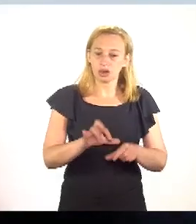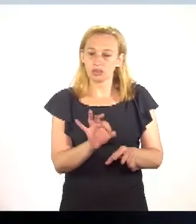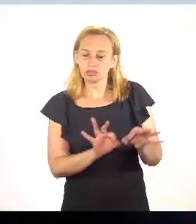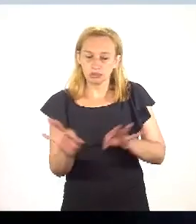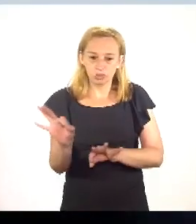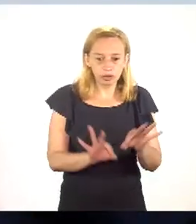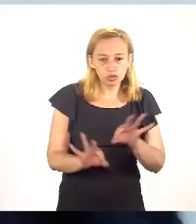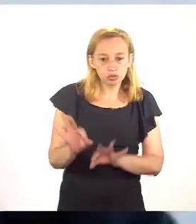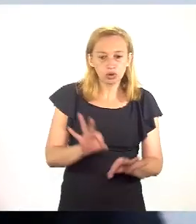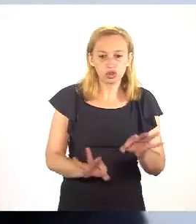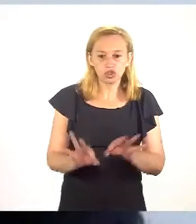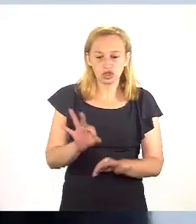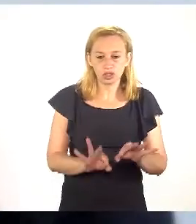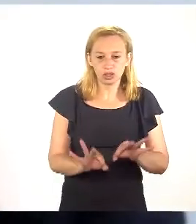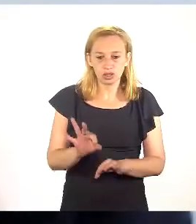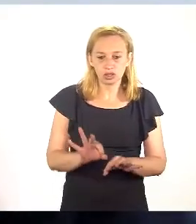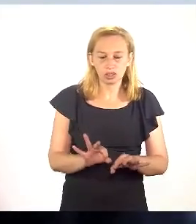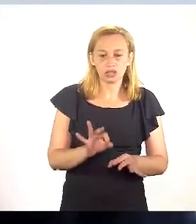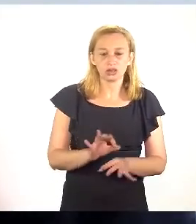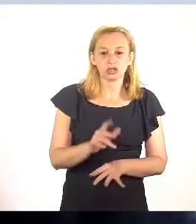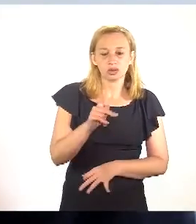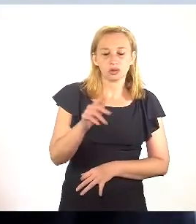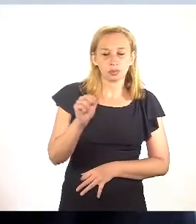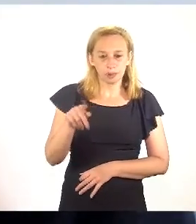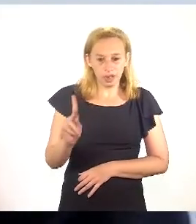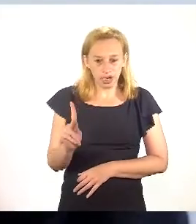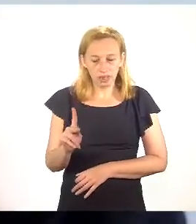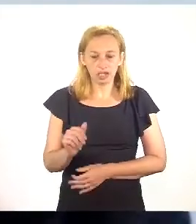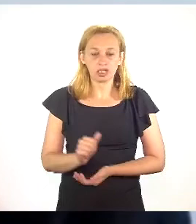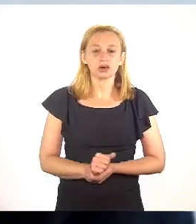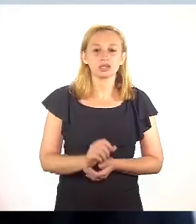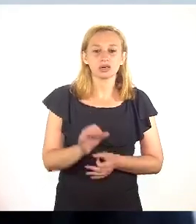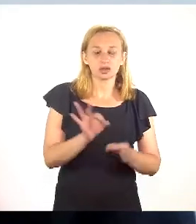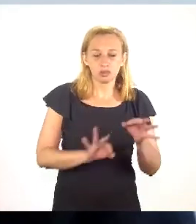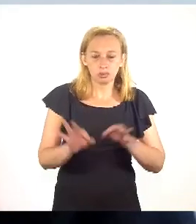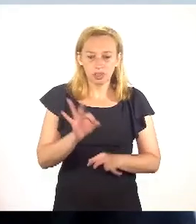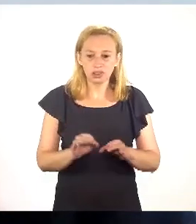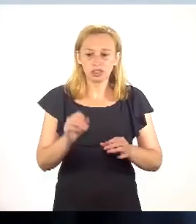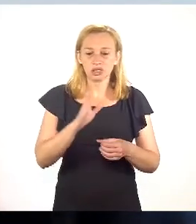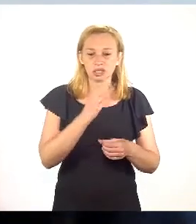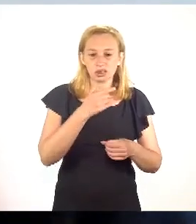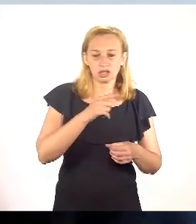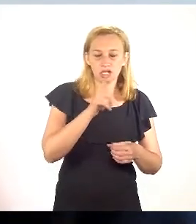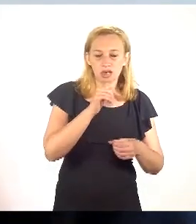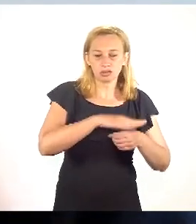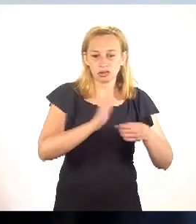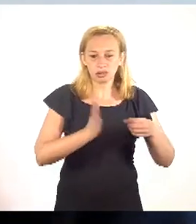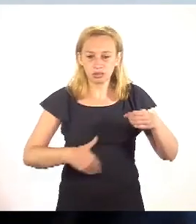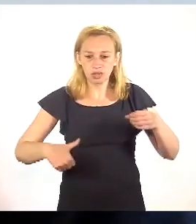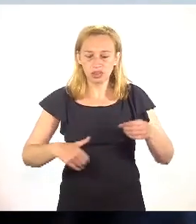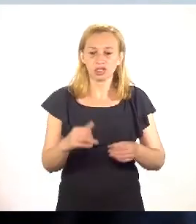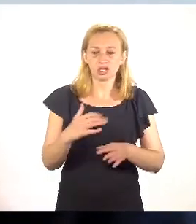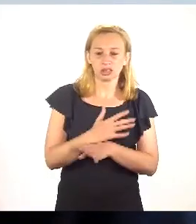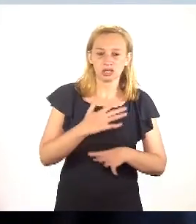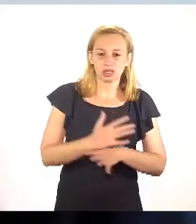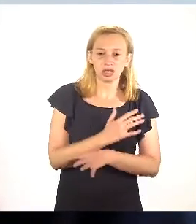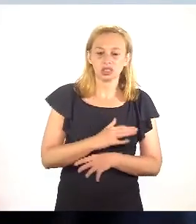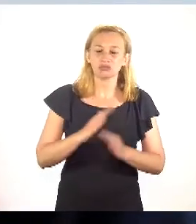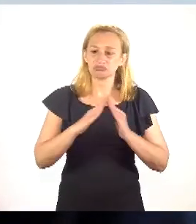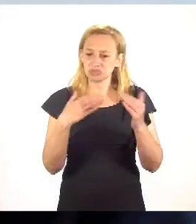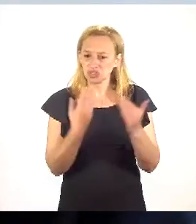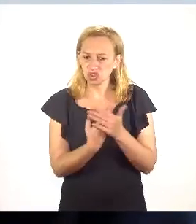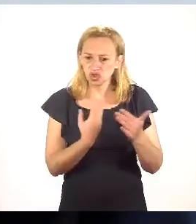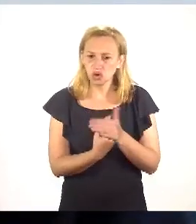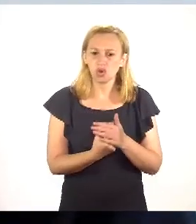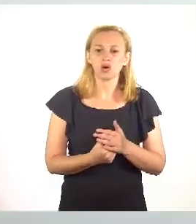projetos dentro da carteira do PAC, que teve a elaboração do plano de saneamento da cidade, construções de escolas,